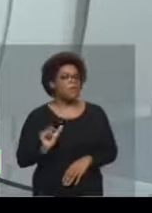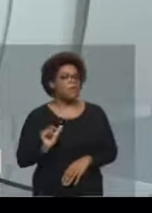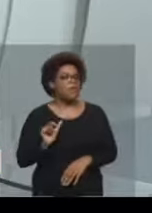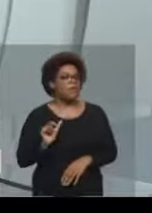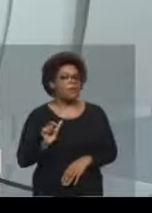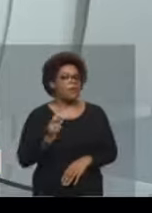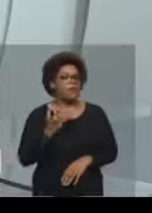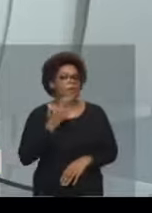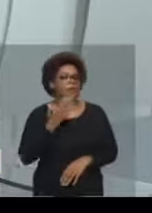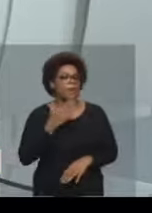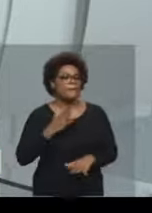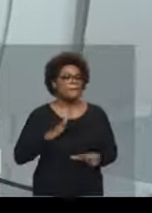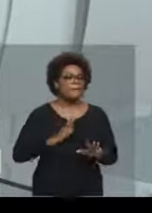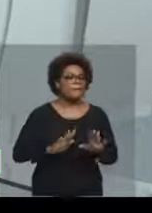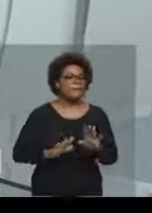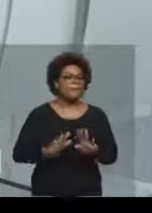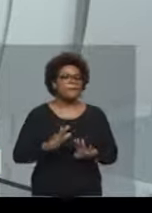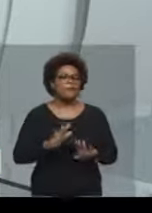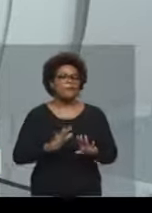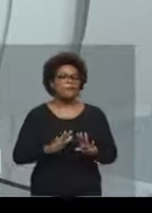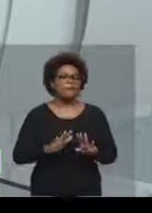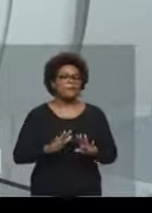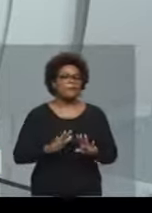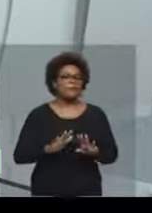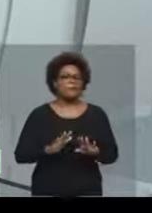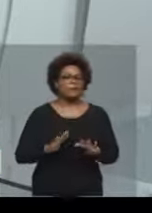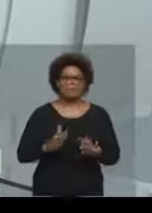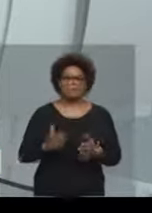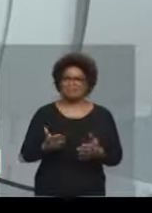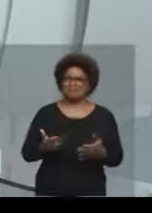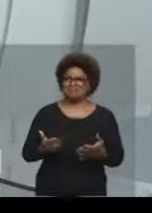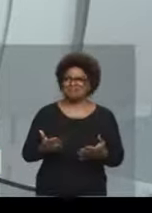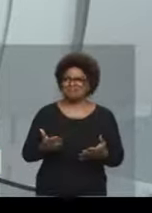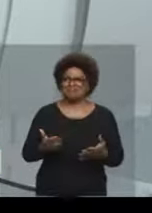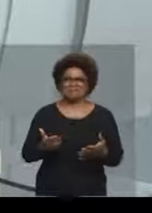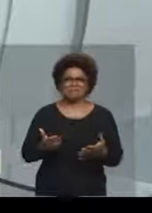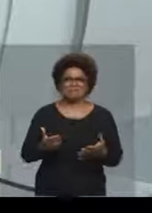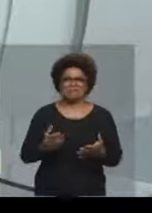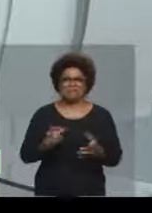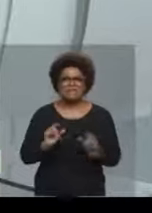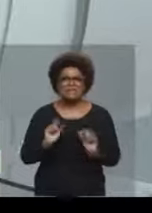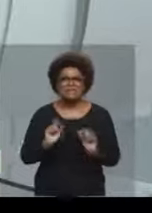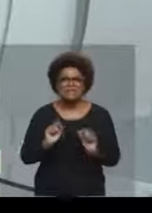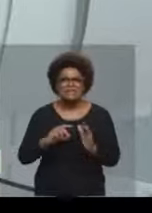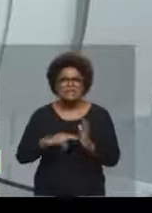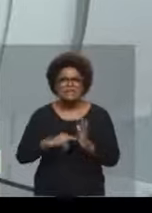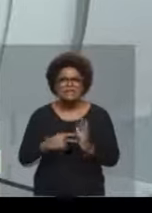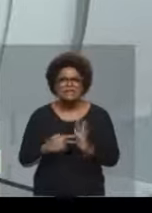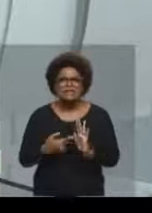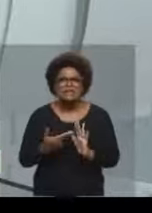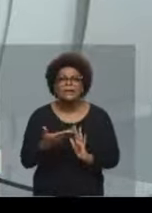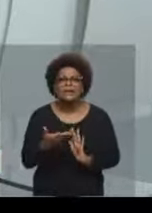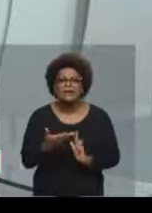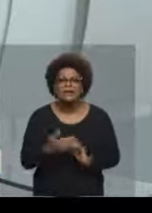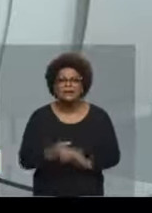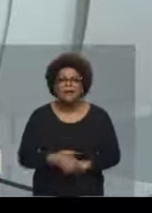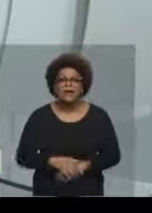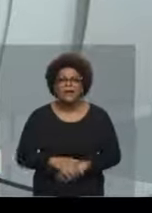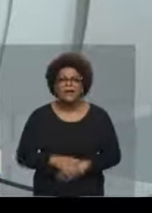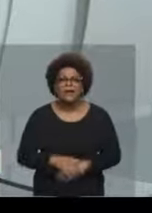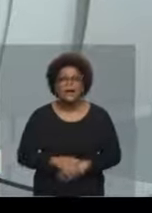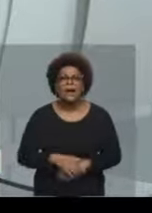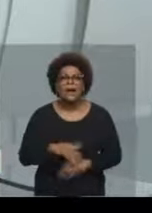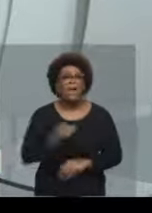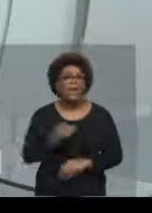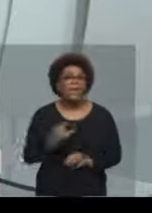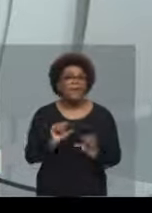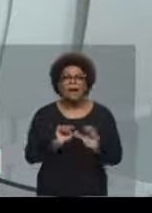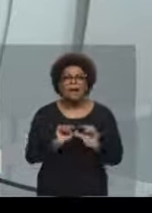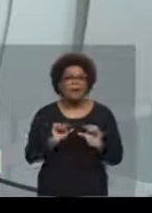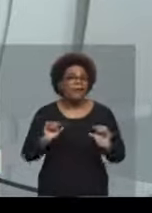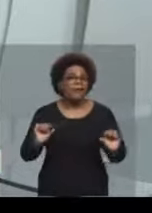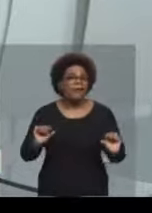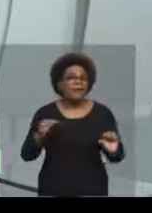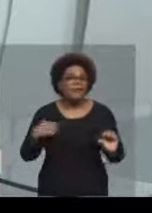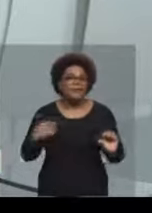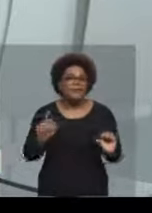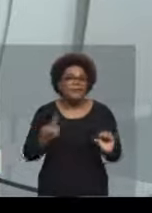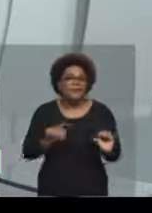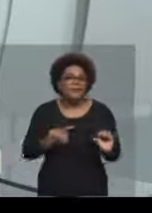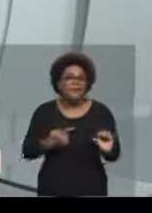Se um estrangeiro chega e fala assim, como assim come quieto? O que isso significa? É uma expressão nossa que quer dizer que a gente